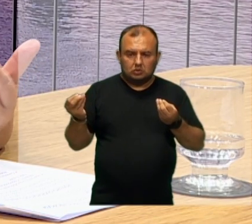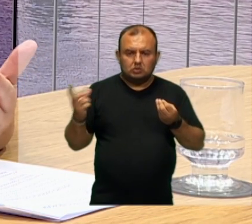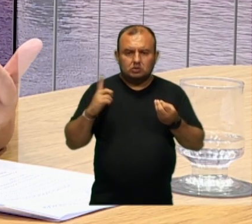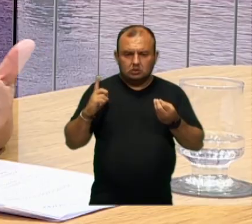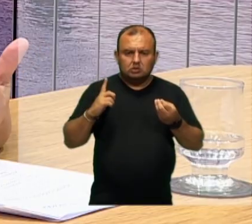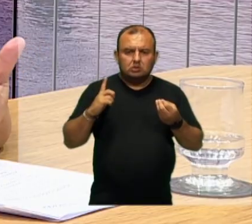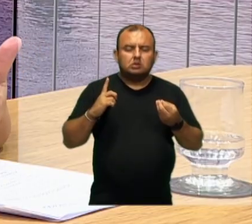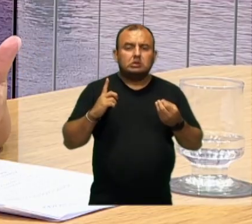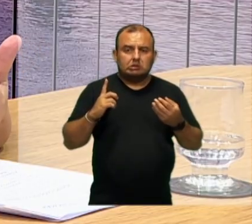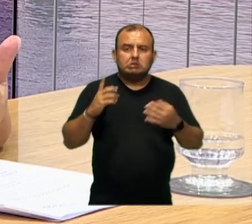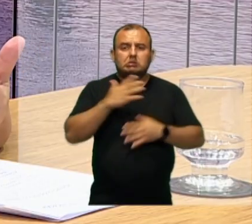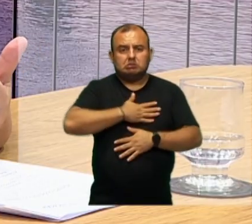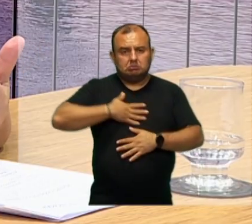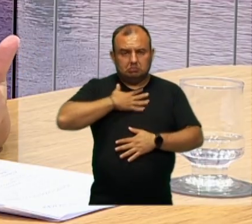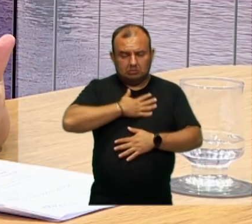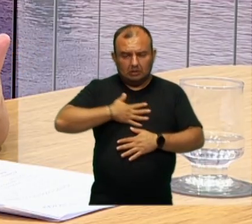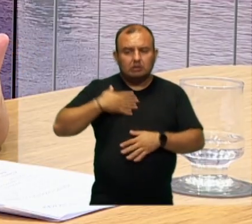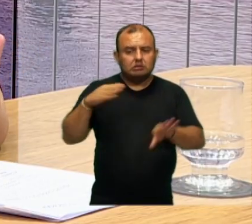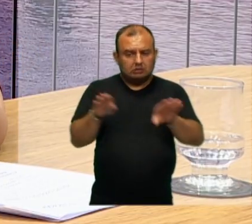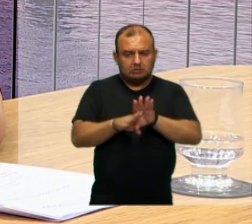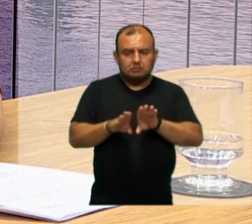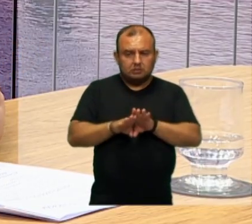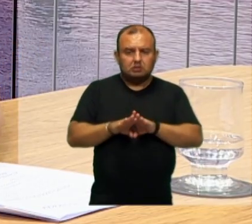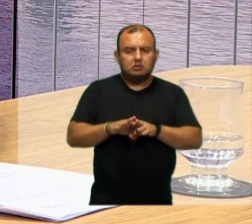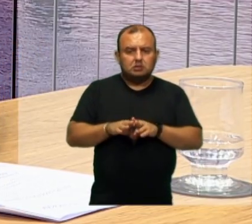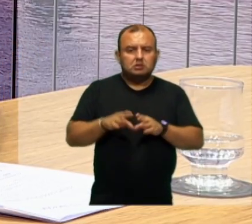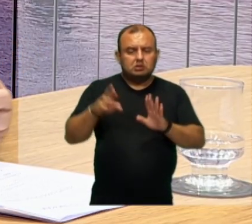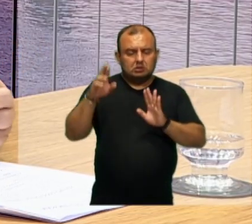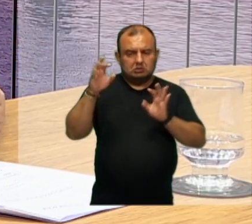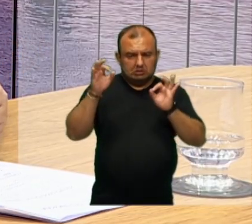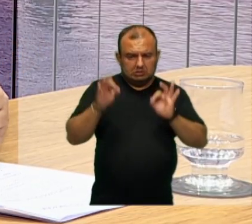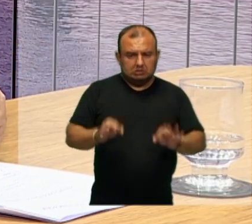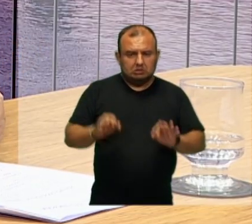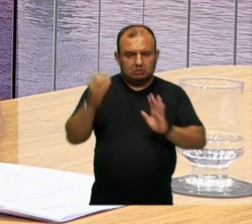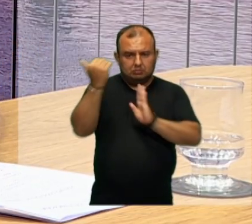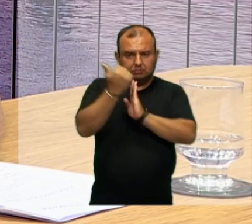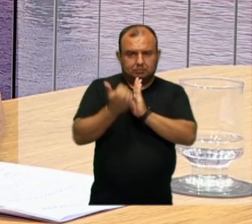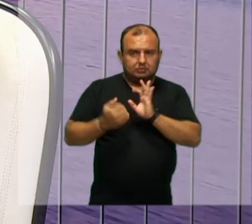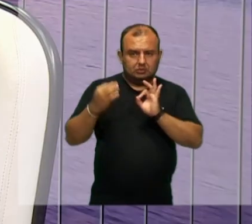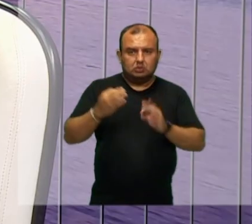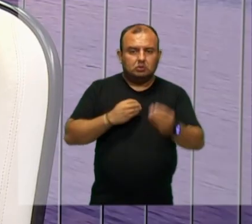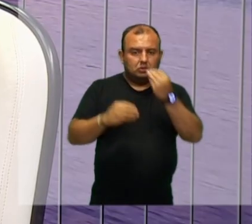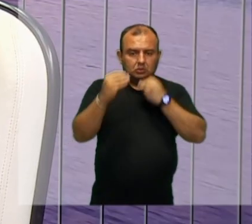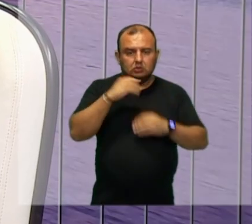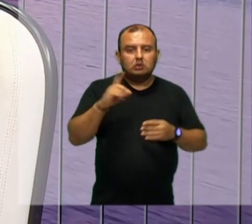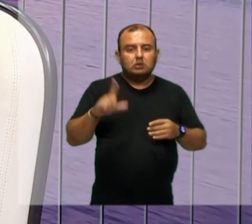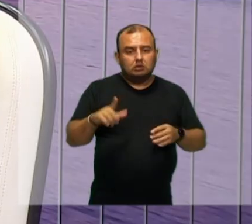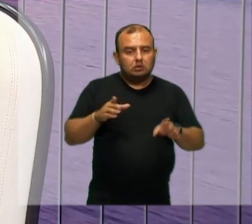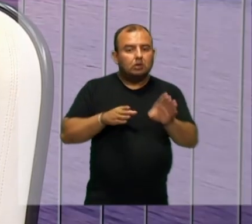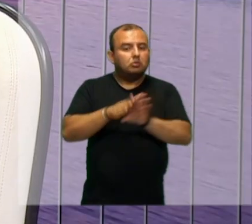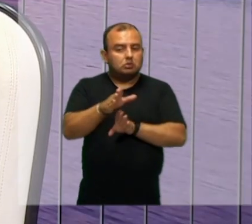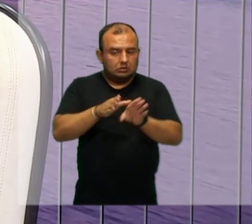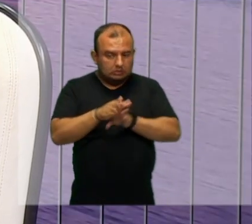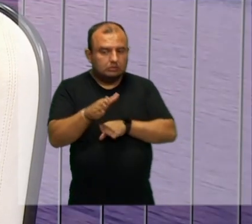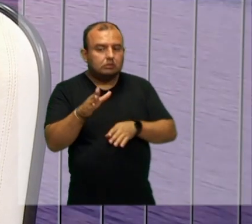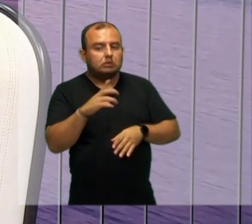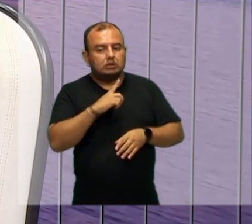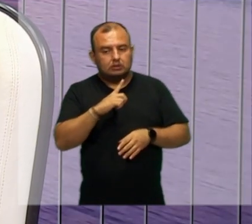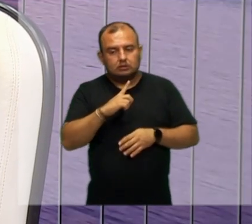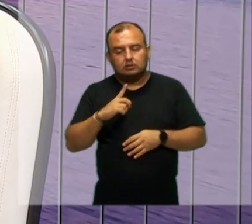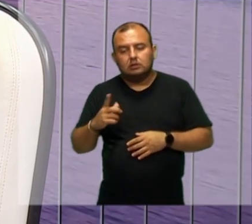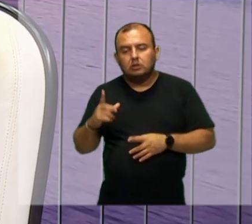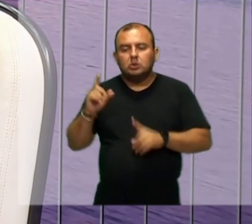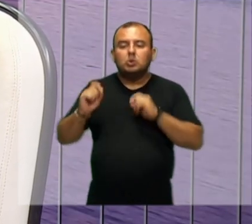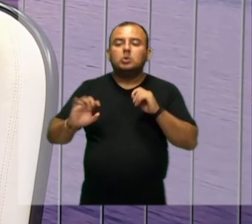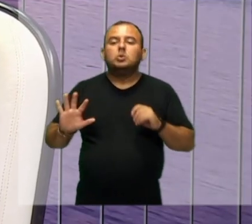também se dão esses prazeres, mas é muito regulado também a tua alimentação? Ela é orientada. Né? O